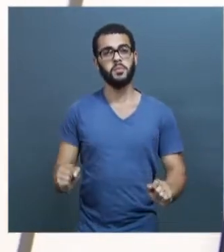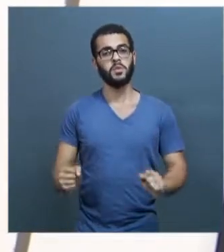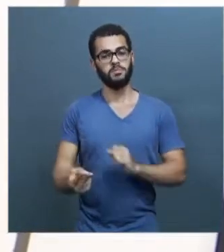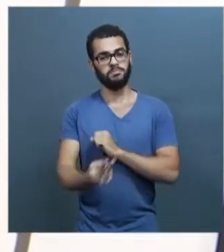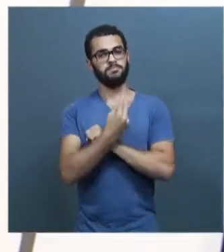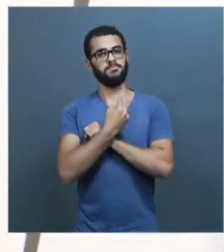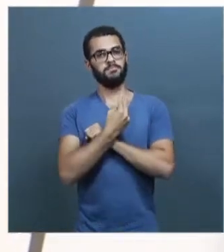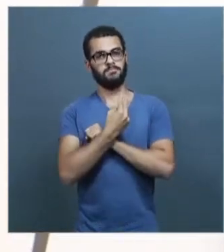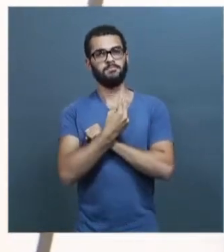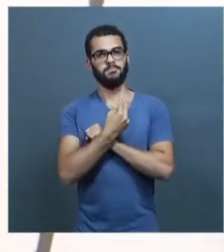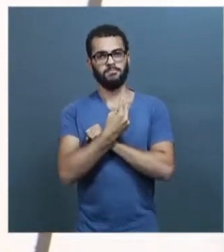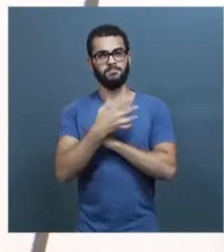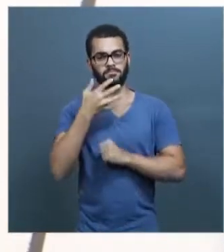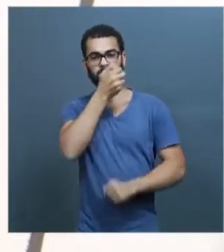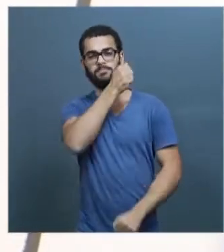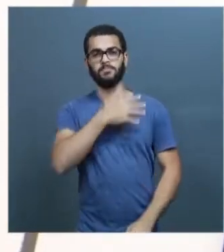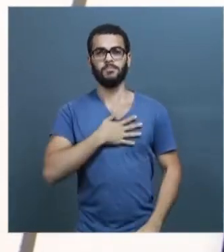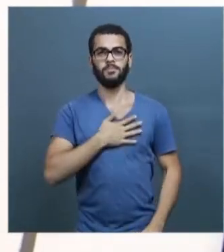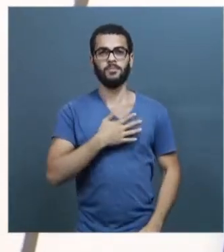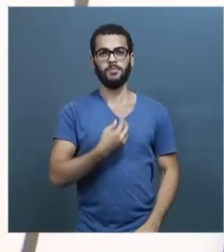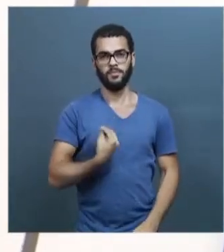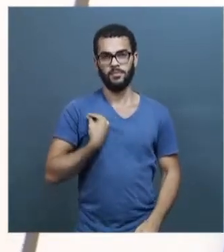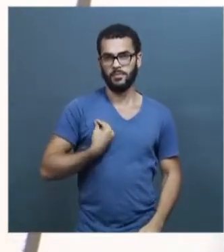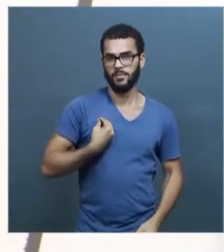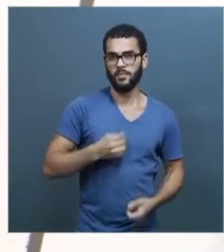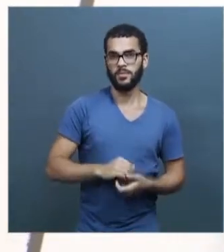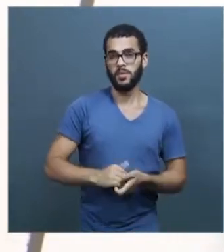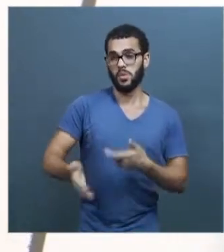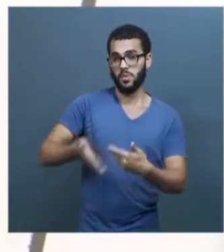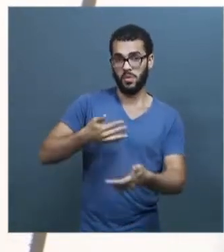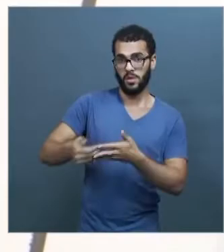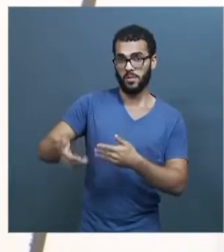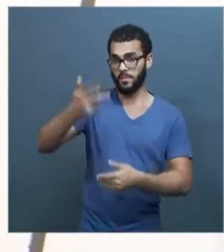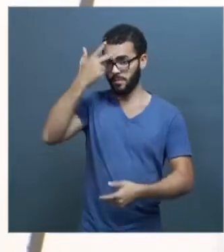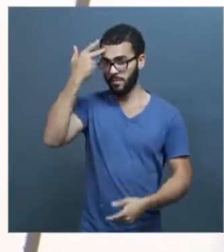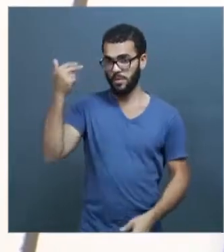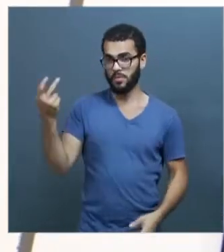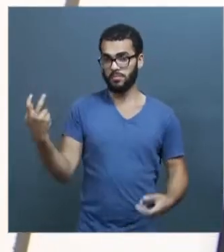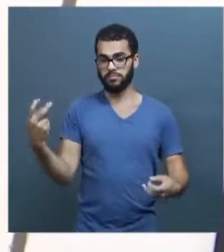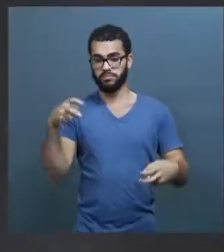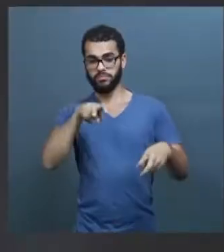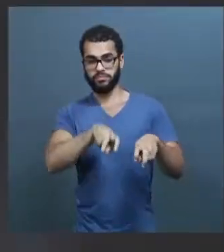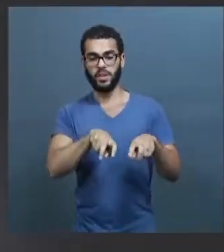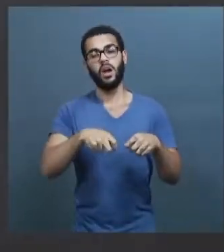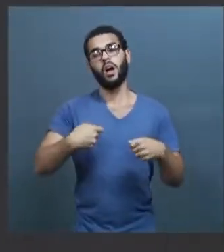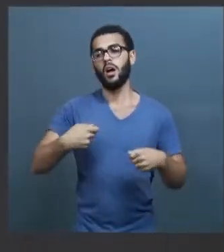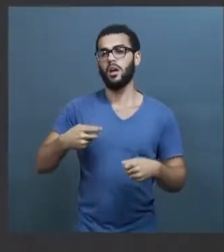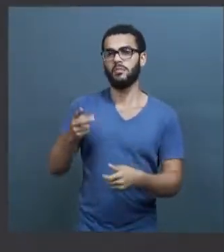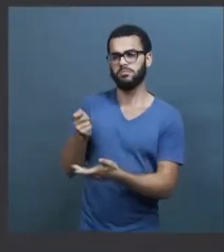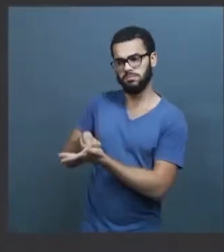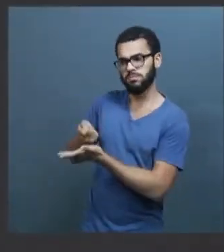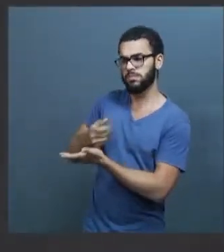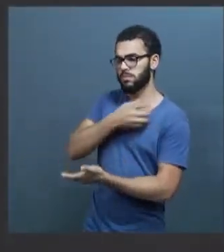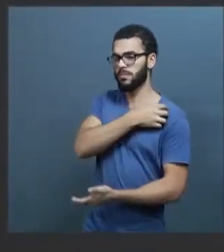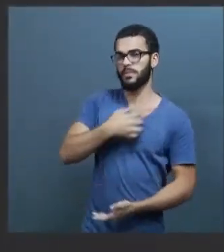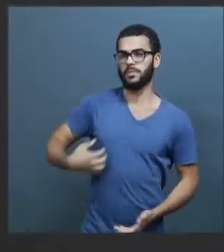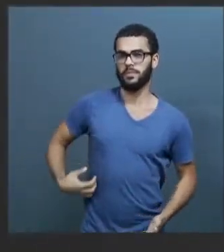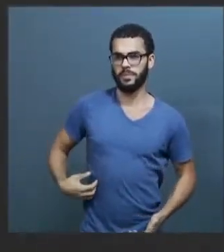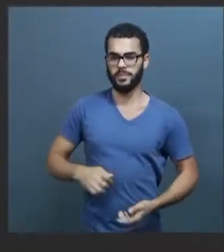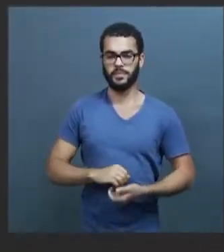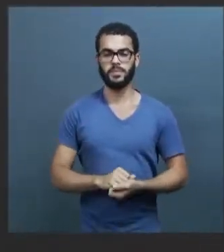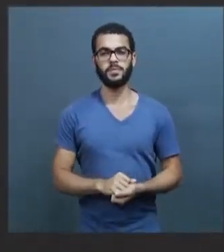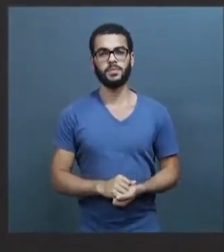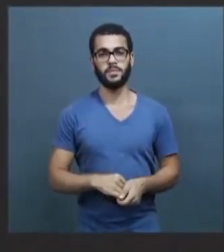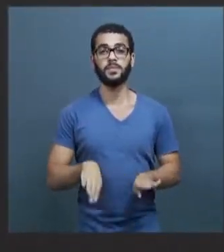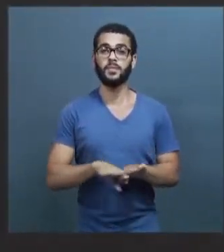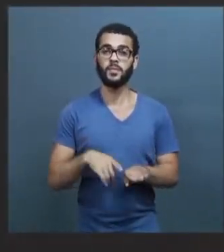minha vida, preocupado com a minha vida. Com certeza. E qualquer pessoa que entrar no meu carro é obrigado a colocar o cinto. Outra lei que mexeu com o cotidiano